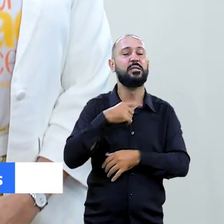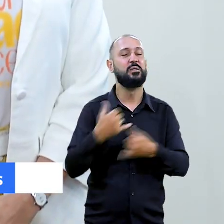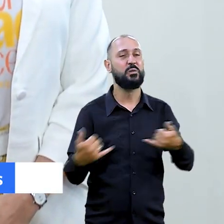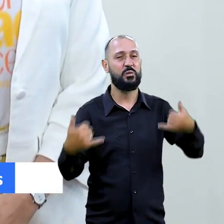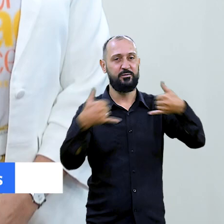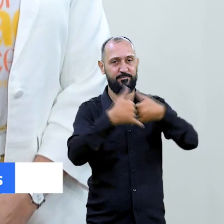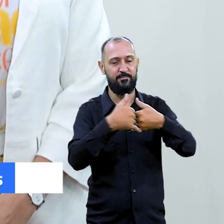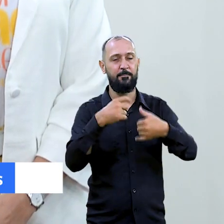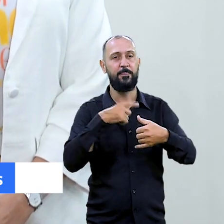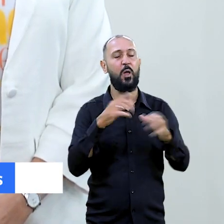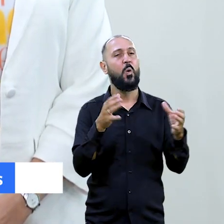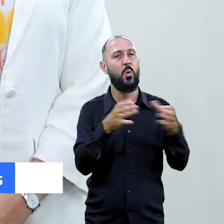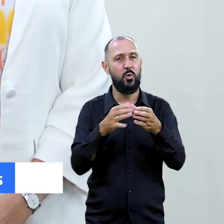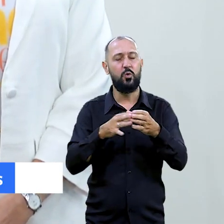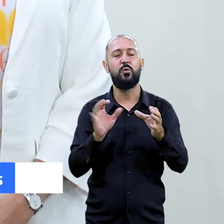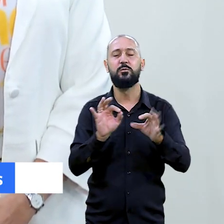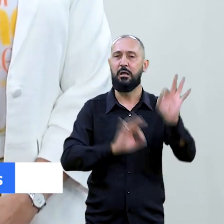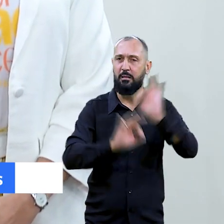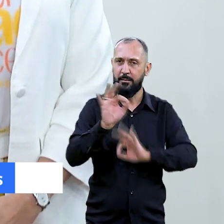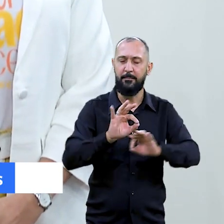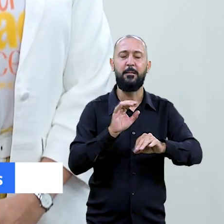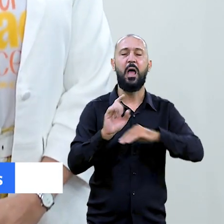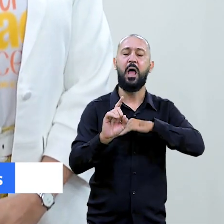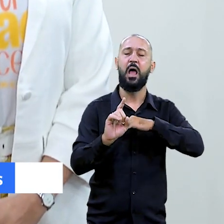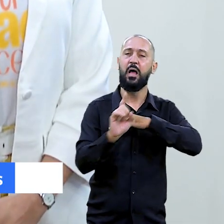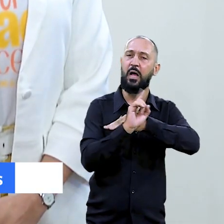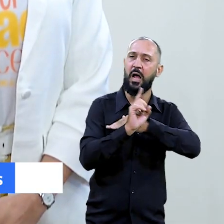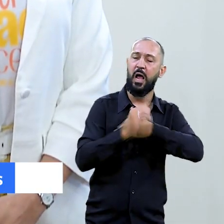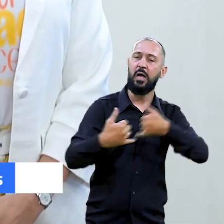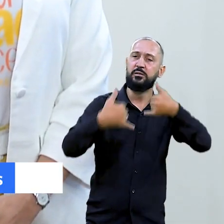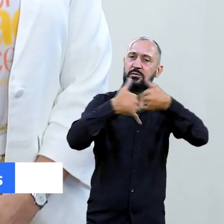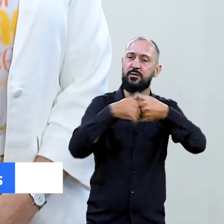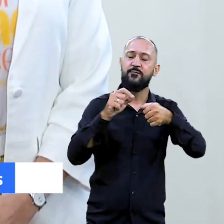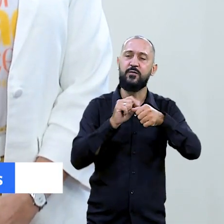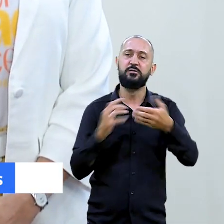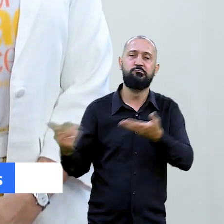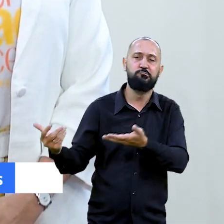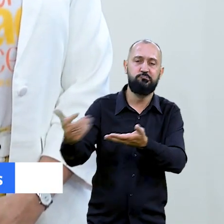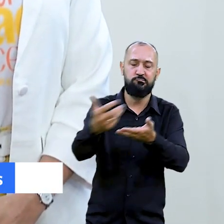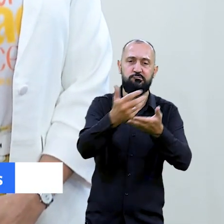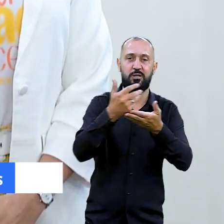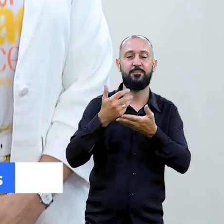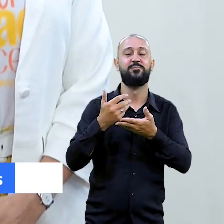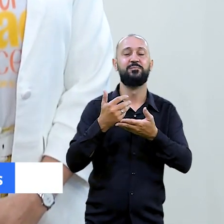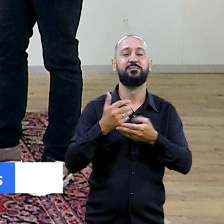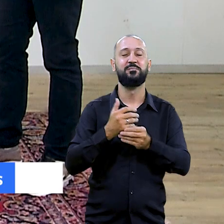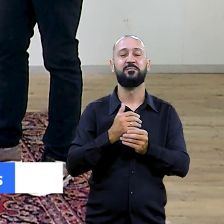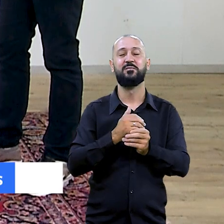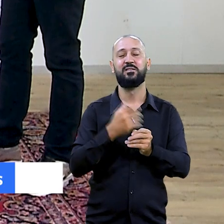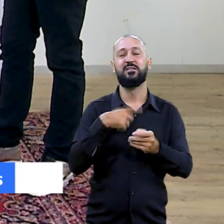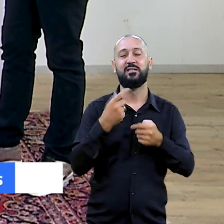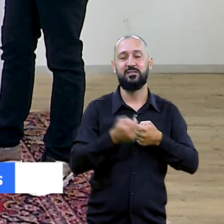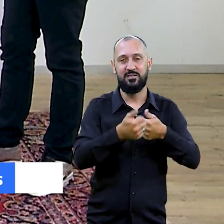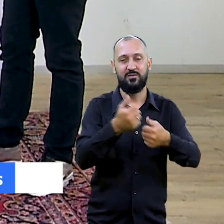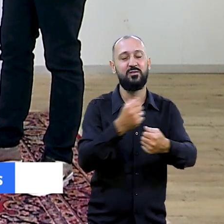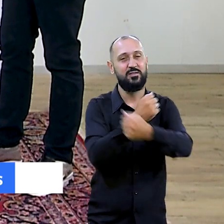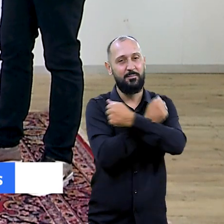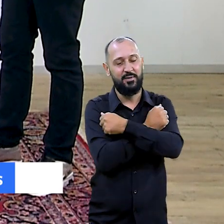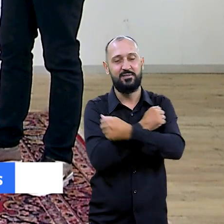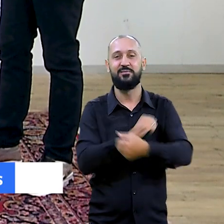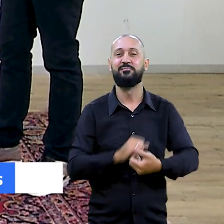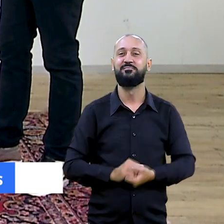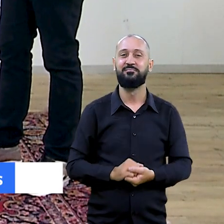já preparada para poder atender e para poder fazer a captação dessa doação e desse abraço. Isso aí.